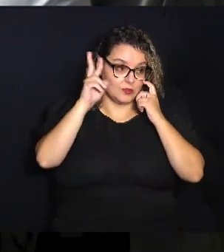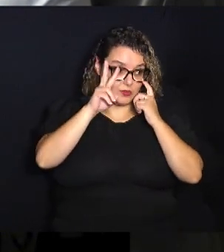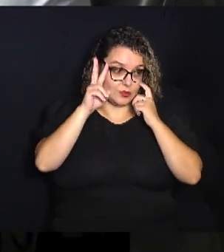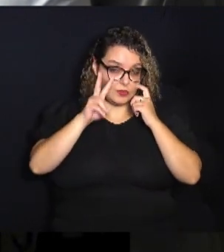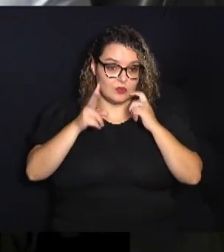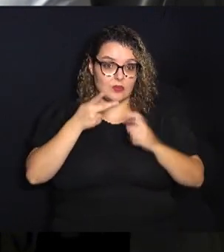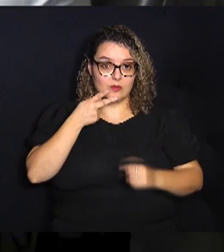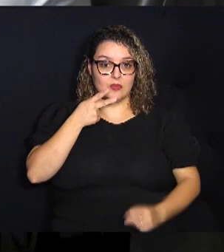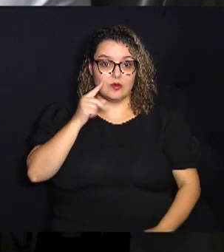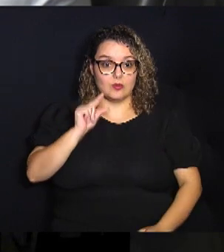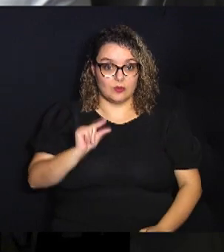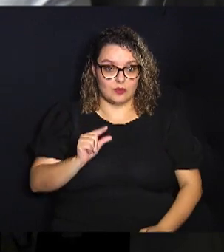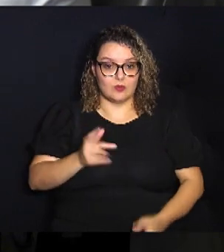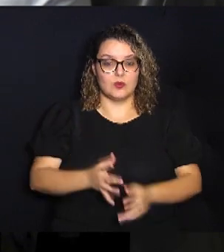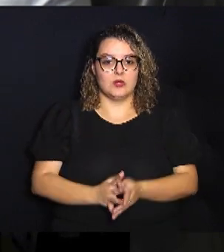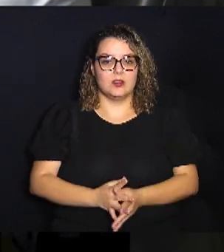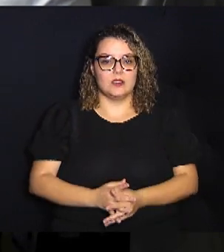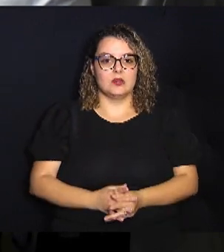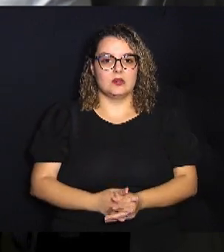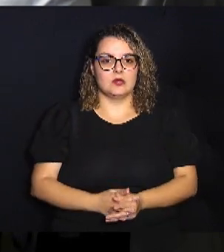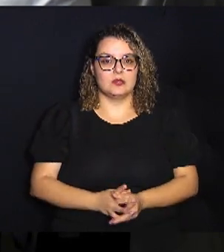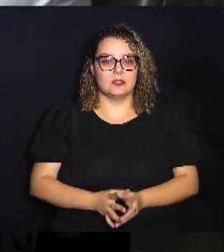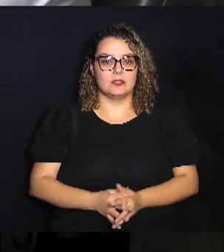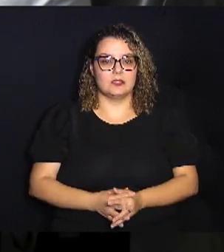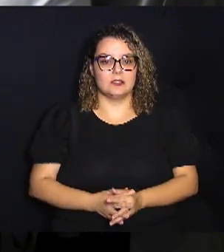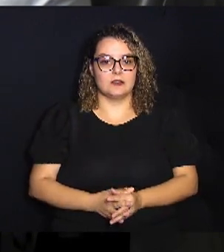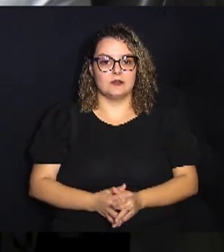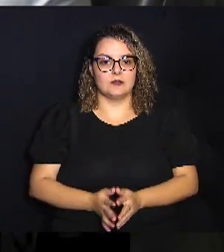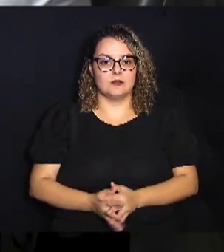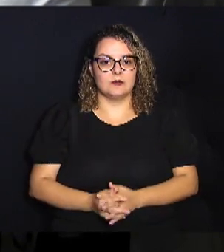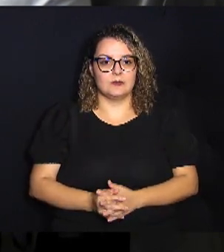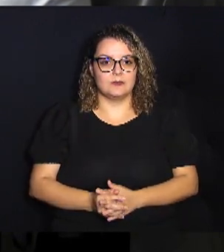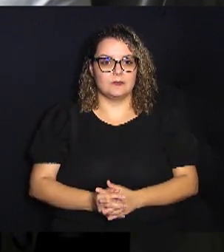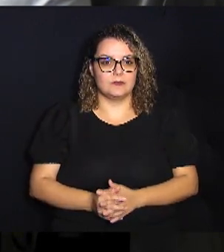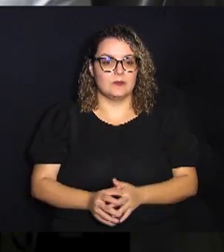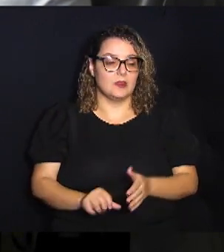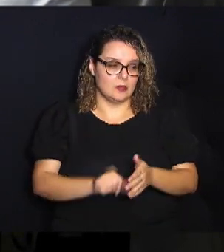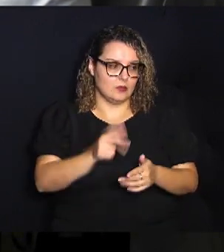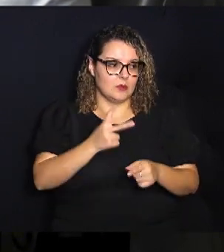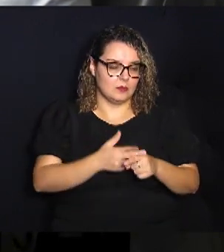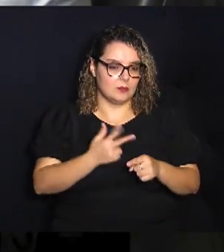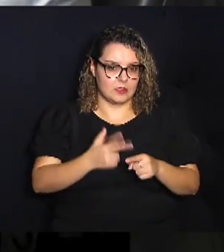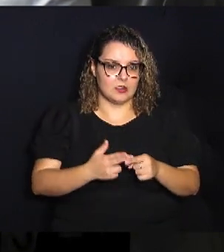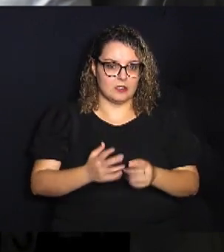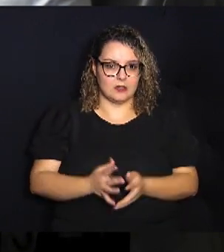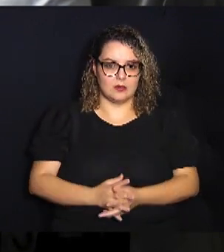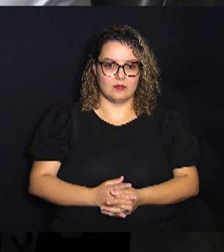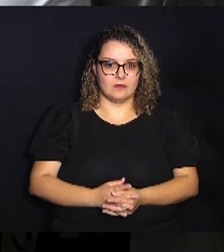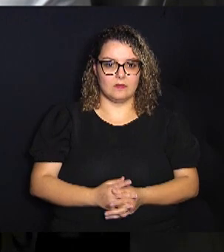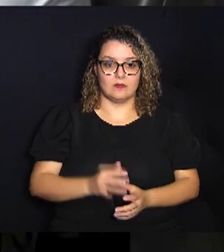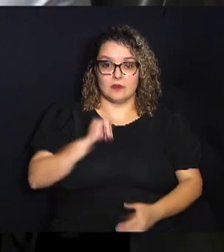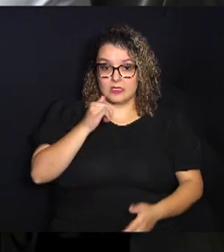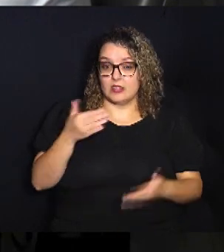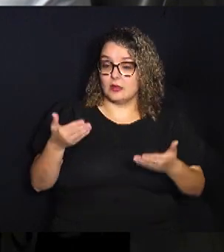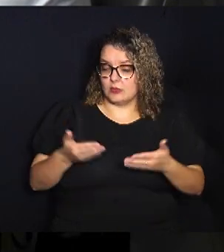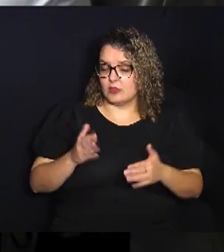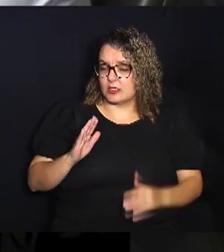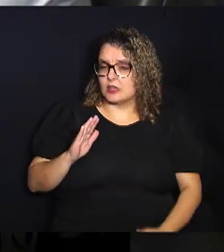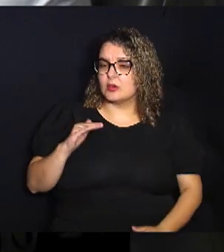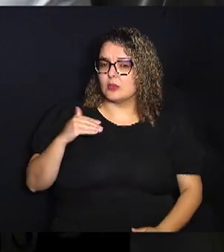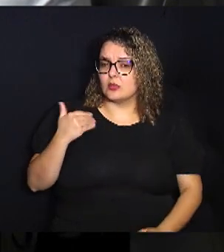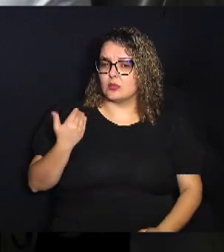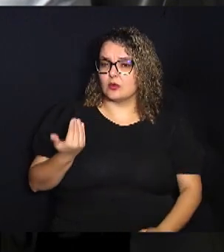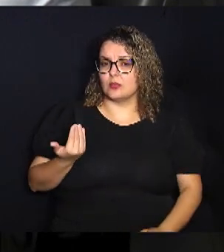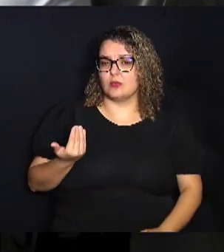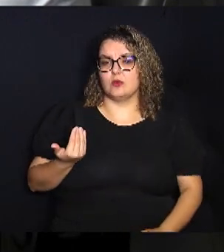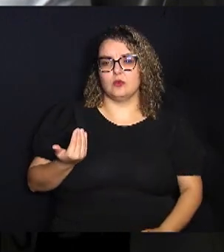falou um pouquinho sobre isso, lá na primeira temporada, mas agora, quando começa